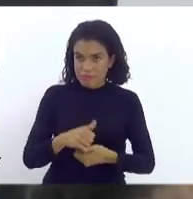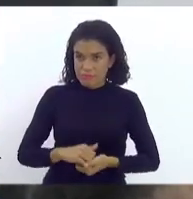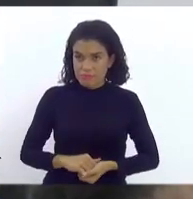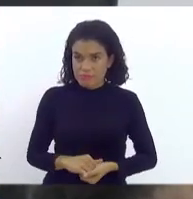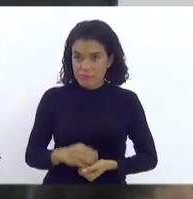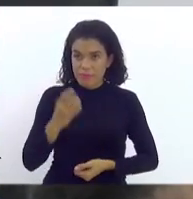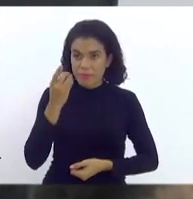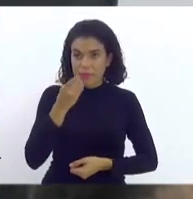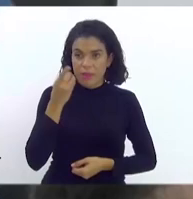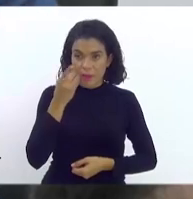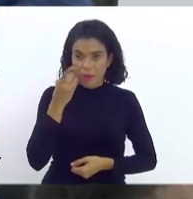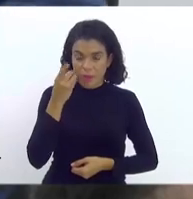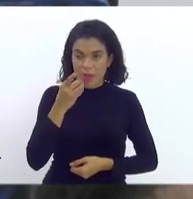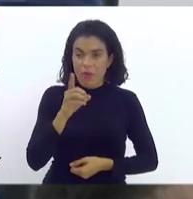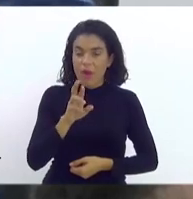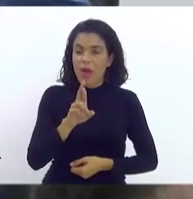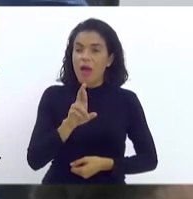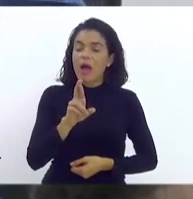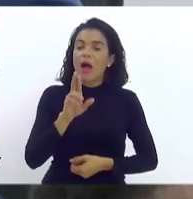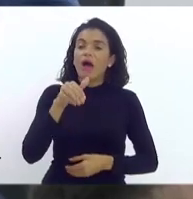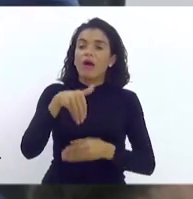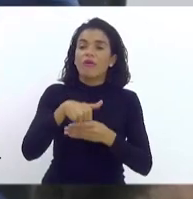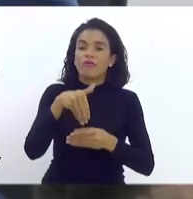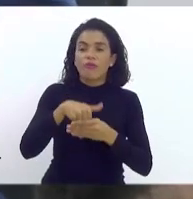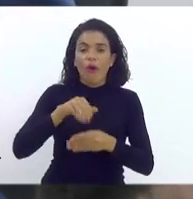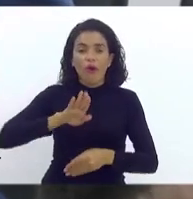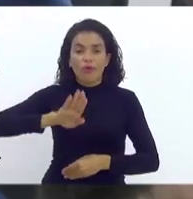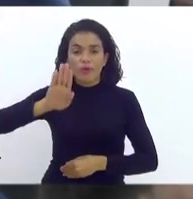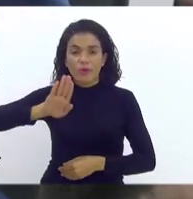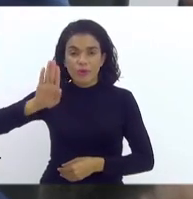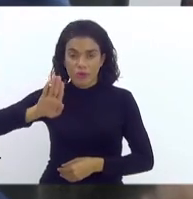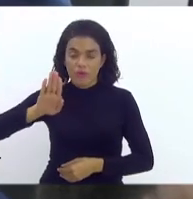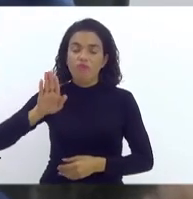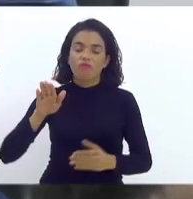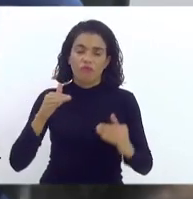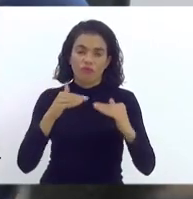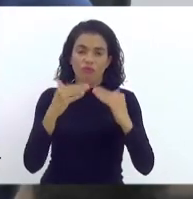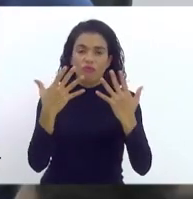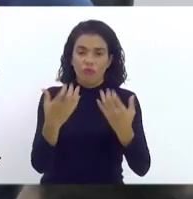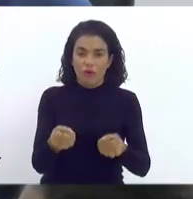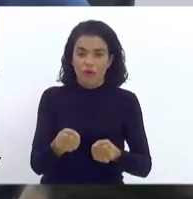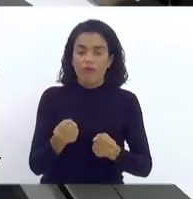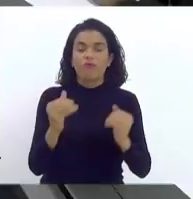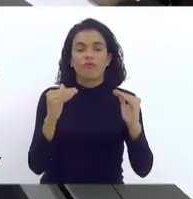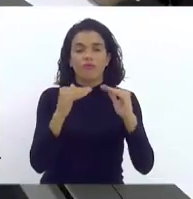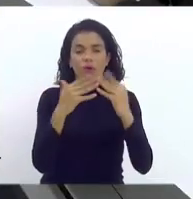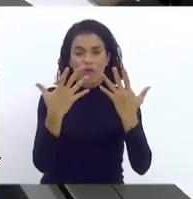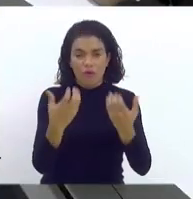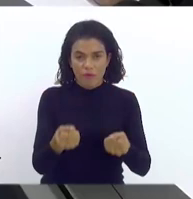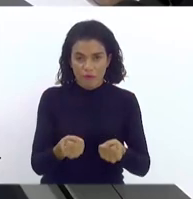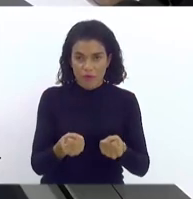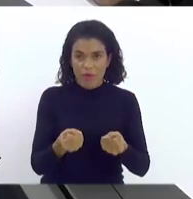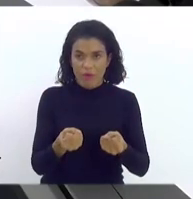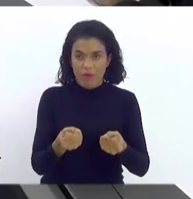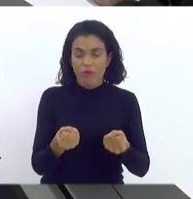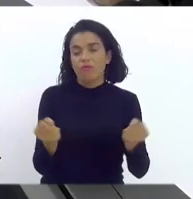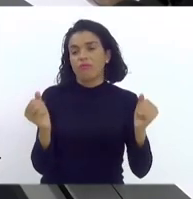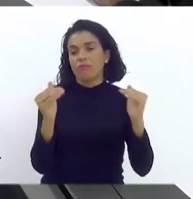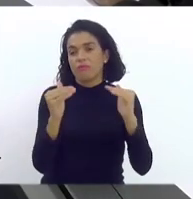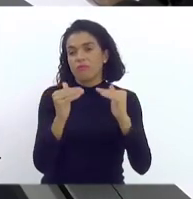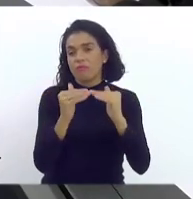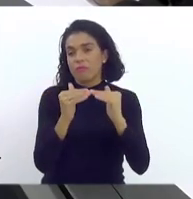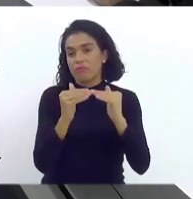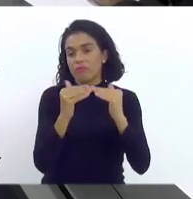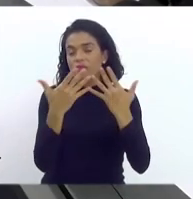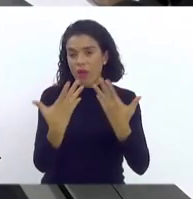deputado Thiago Rangel, como voto deputado Librelon. Favorável. Deputado Thiago Rangel. Favorável. Deputado Brazão. Favorável. Deputado